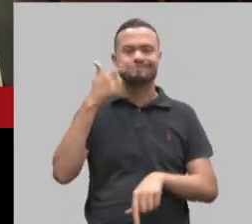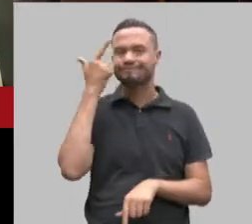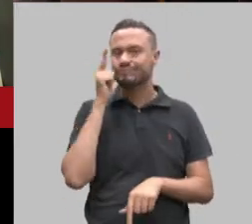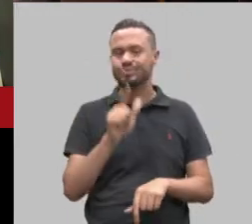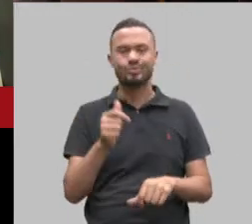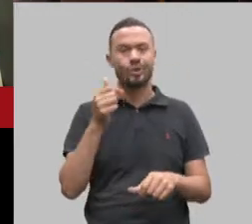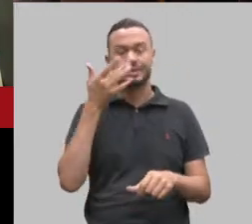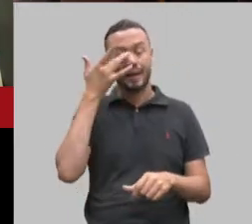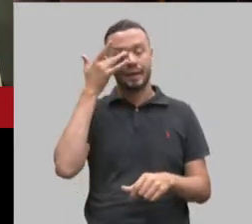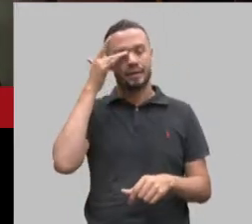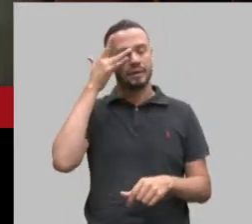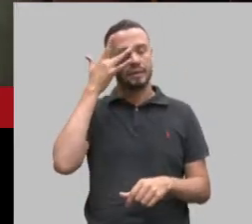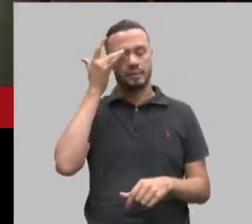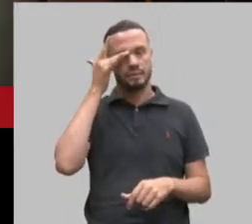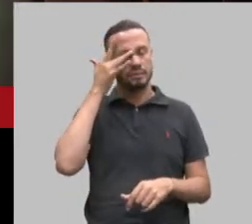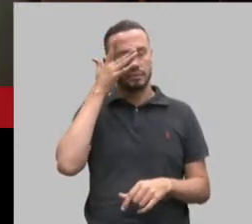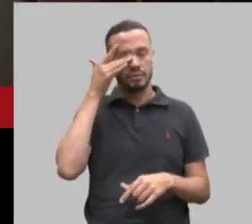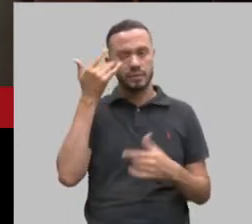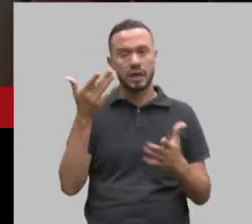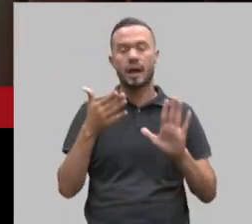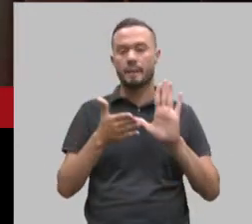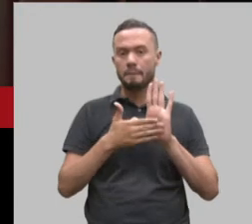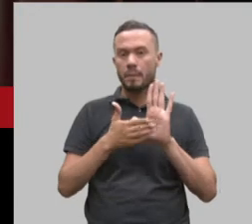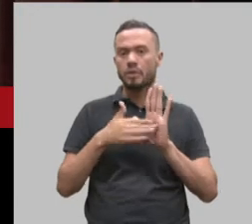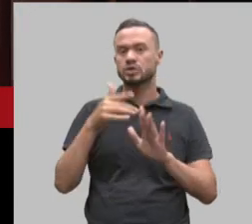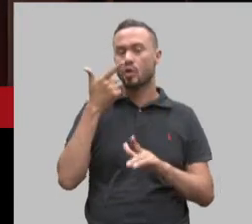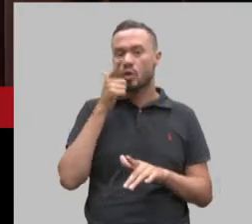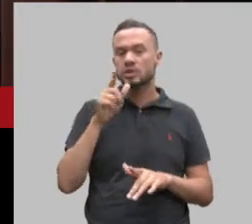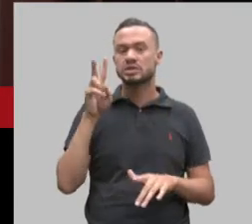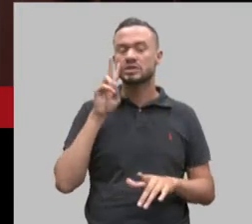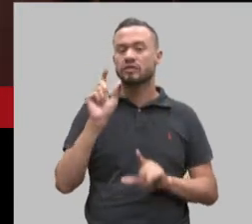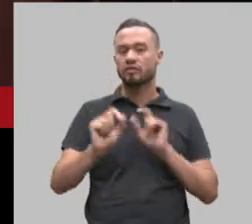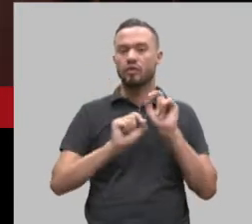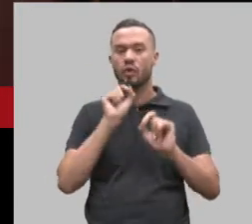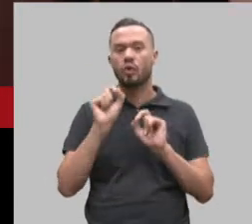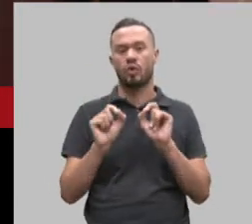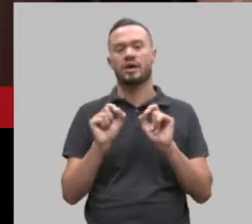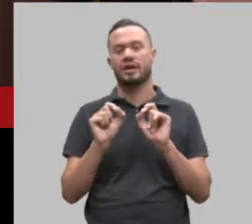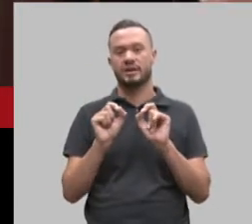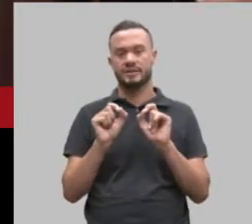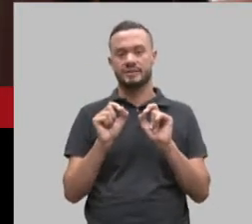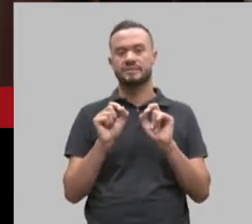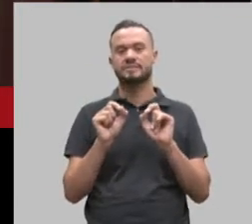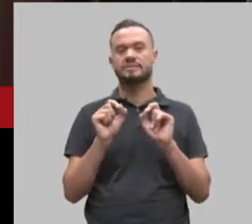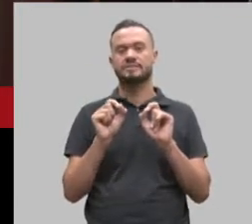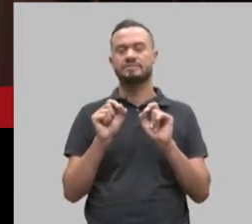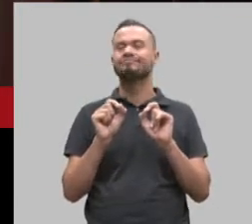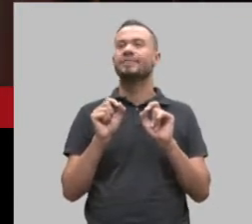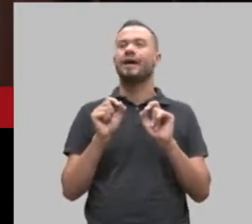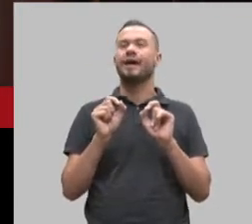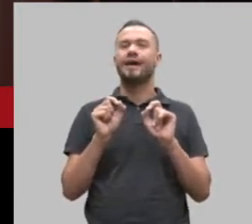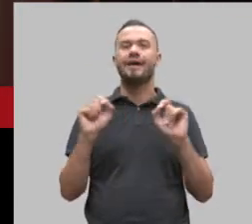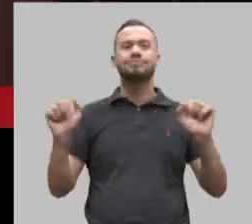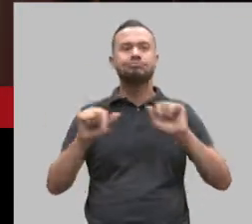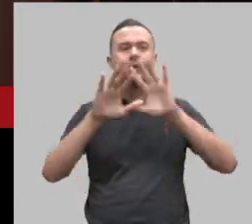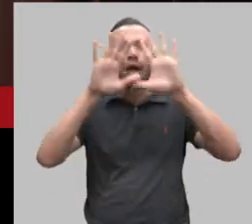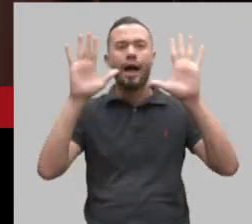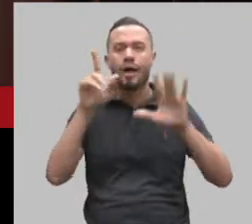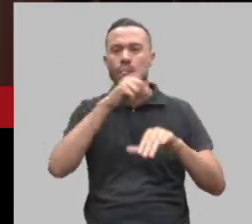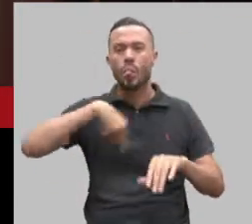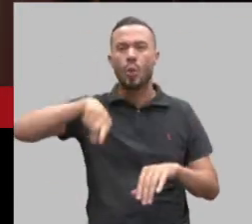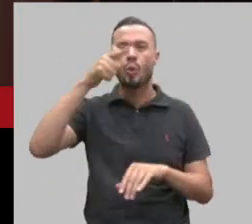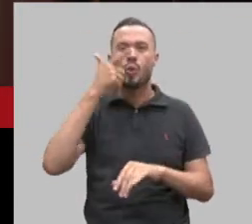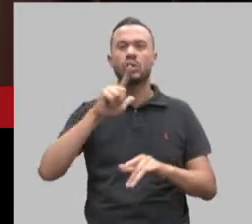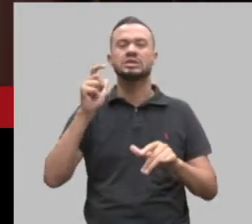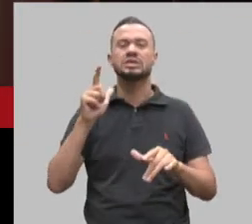através dessa proposta nós vemos Uma salva uma luz que vai salvar a todos que não